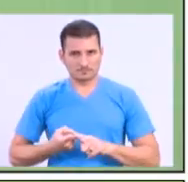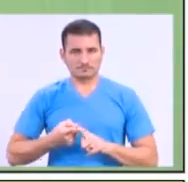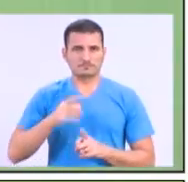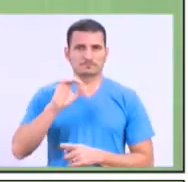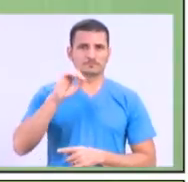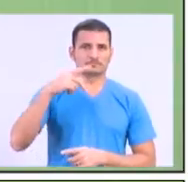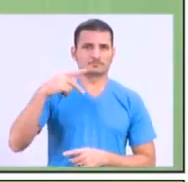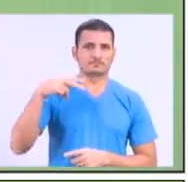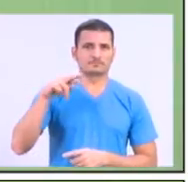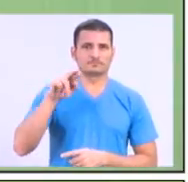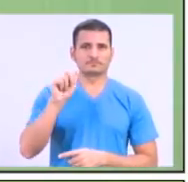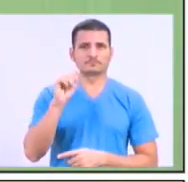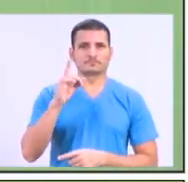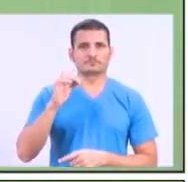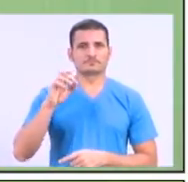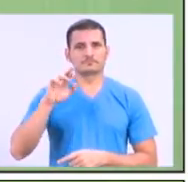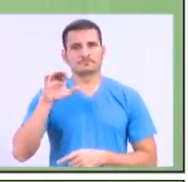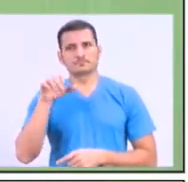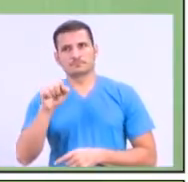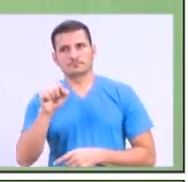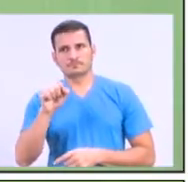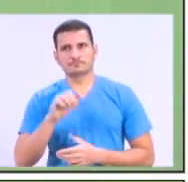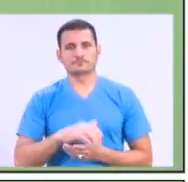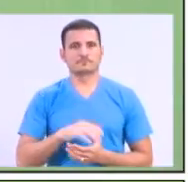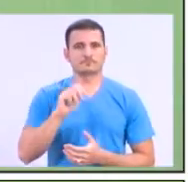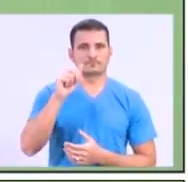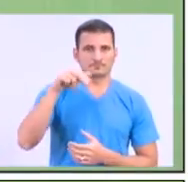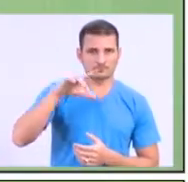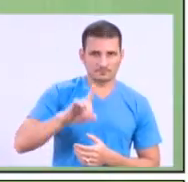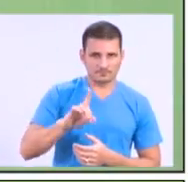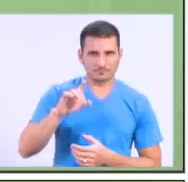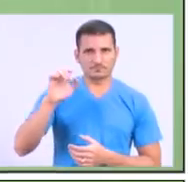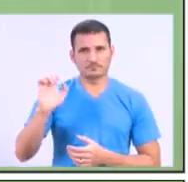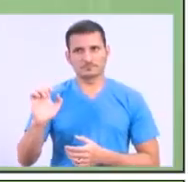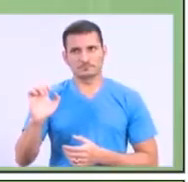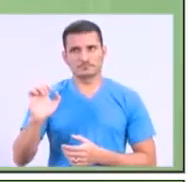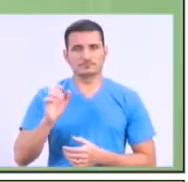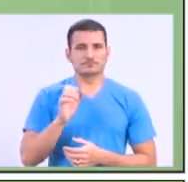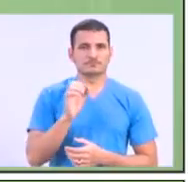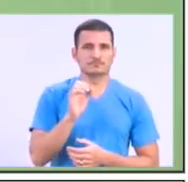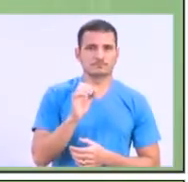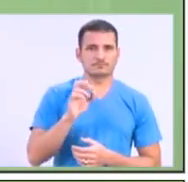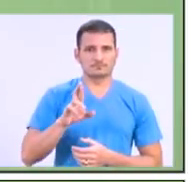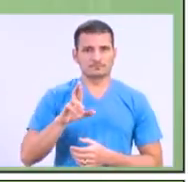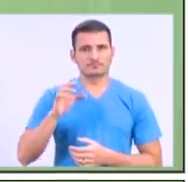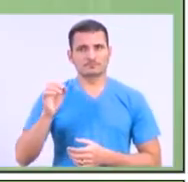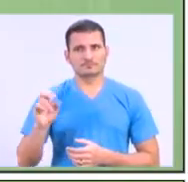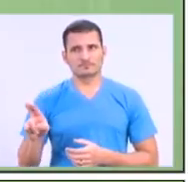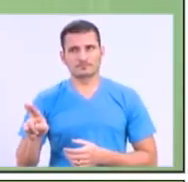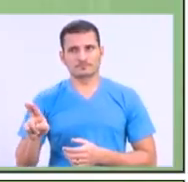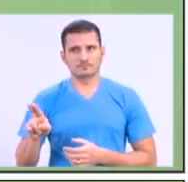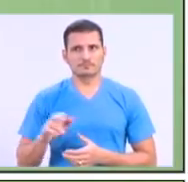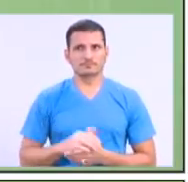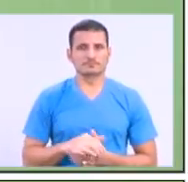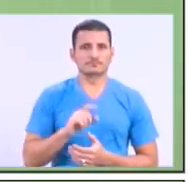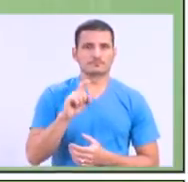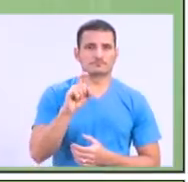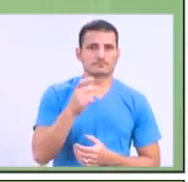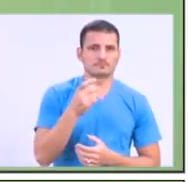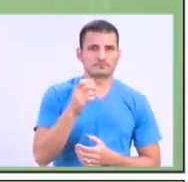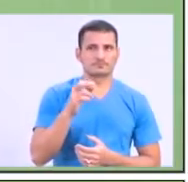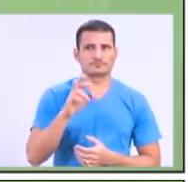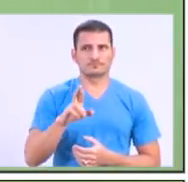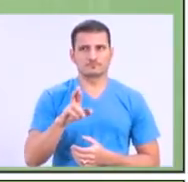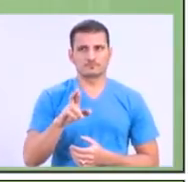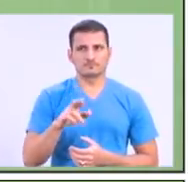E, nós nos referimos a AND. Quando trabalhamos com OR, O. Quando falamos de OR